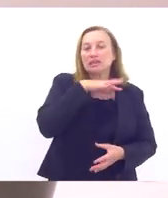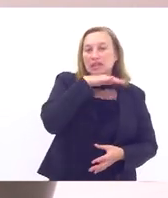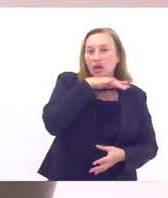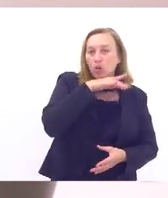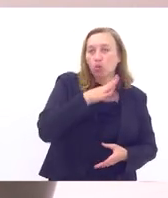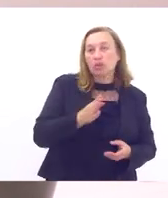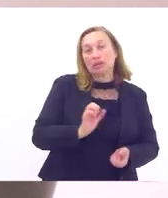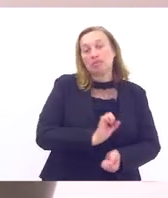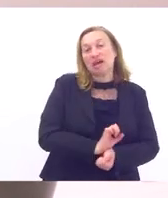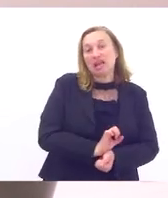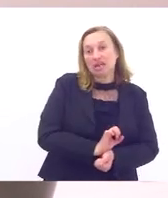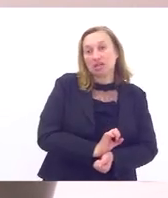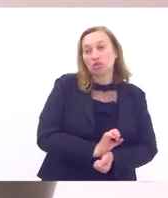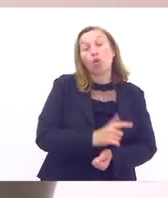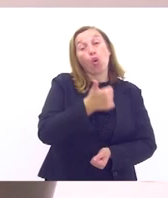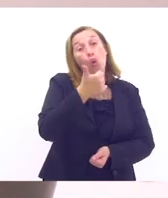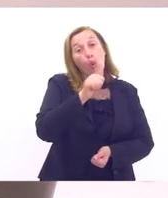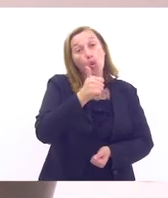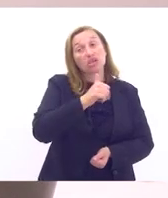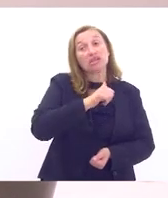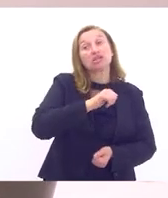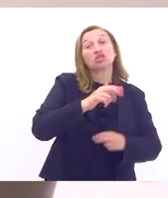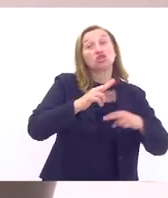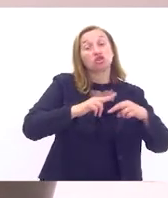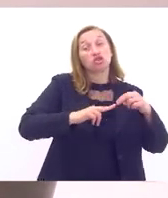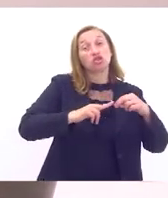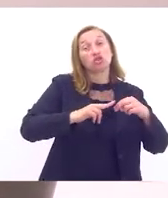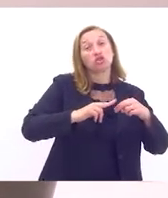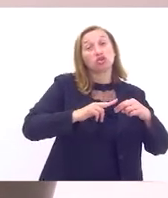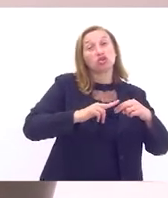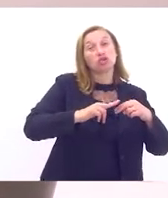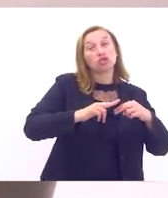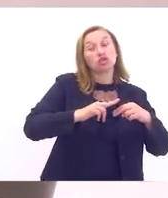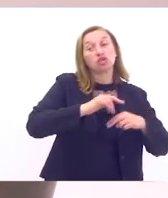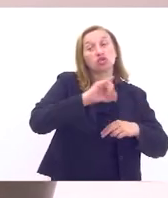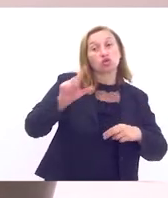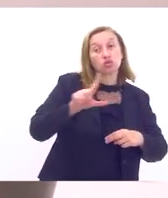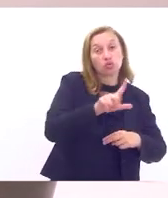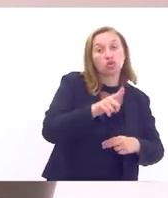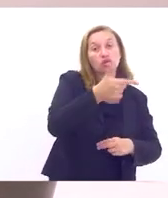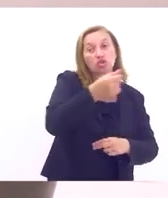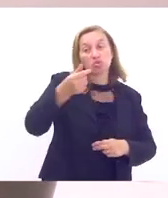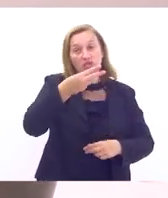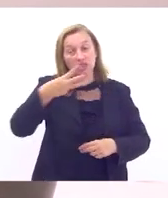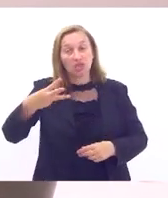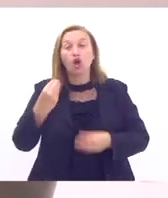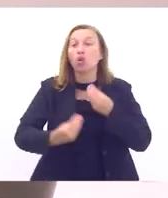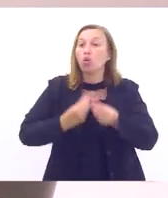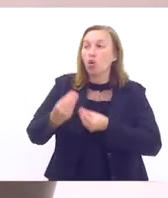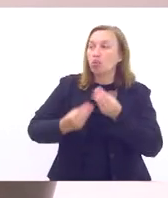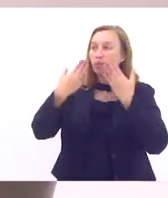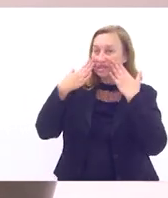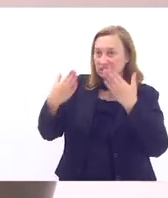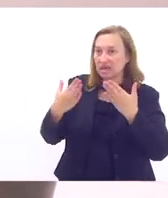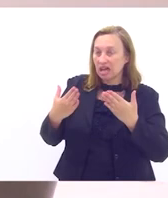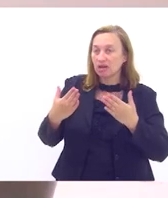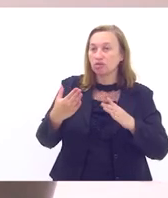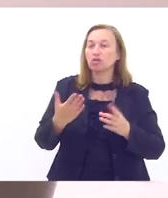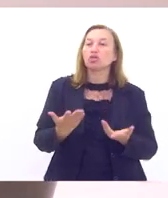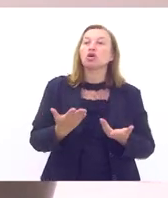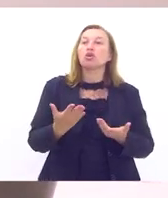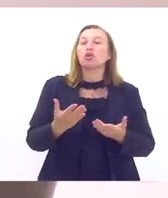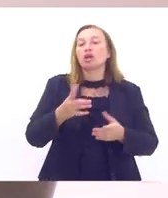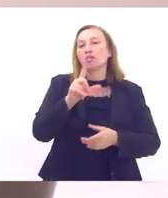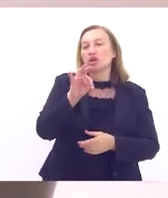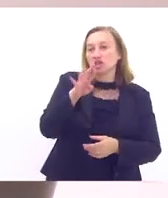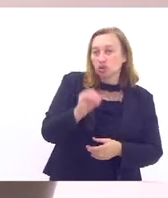inoperante. Isso em 11 de julho de 2023. 2. Como apresentado em estatística, o laboratório da SEAP